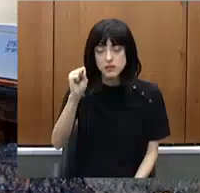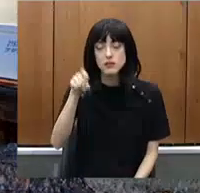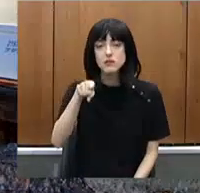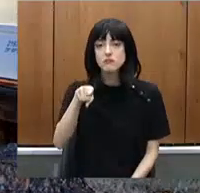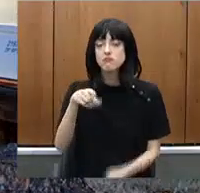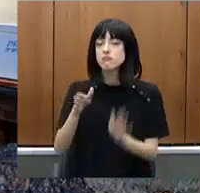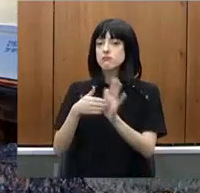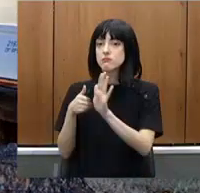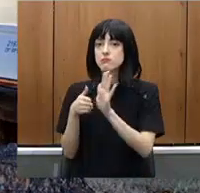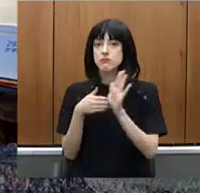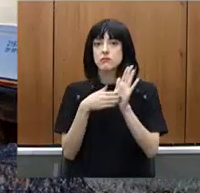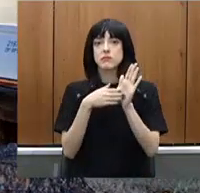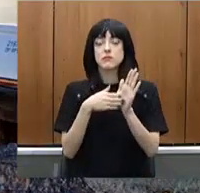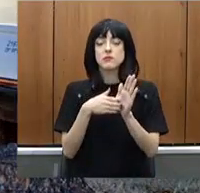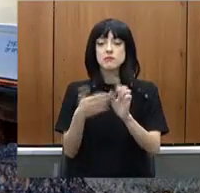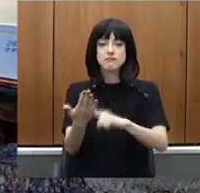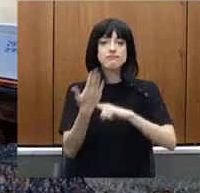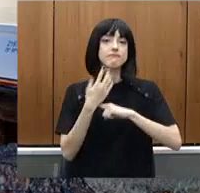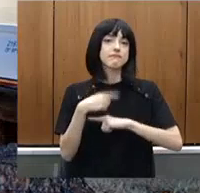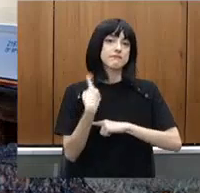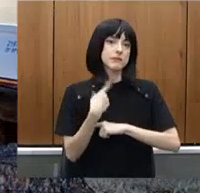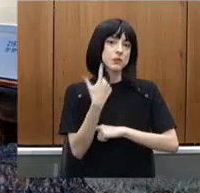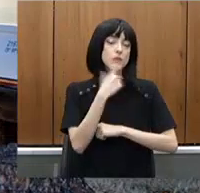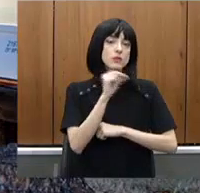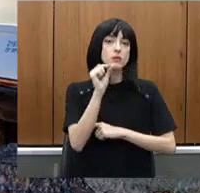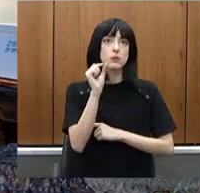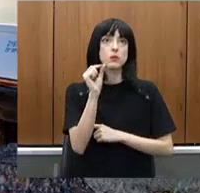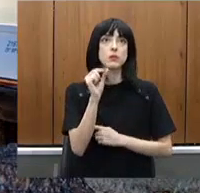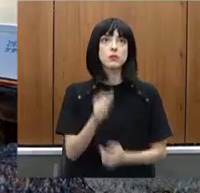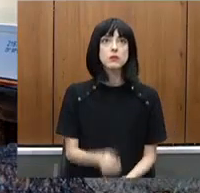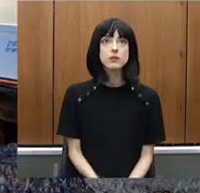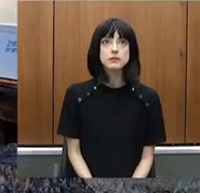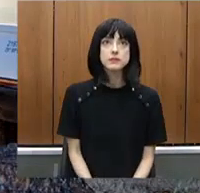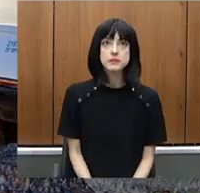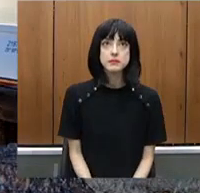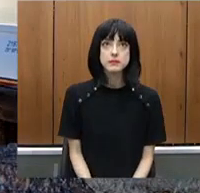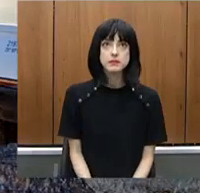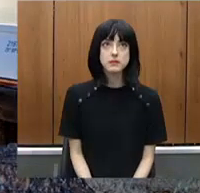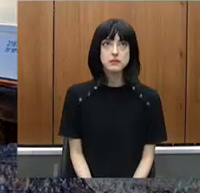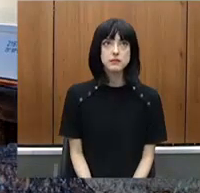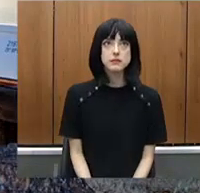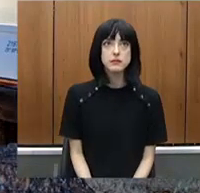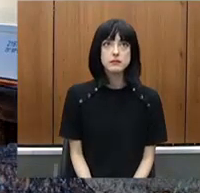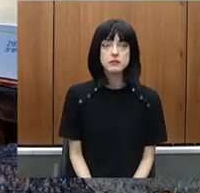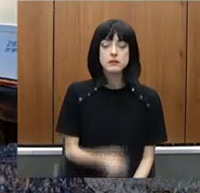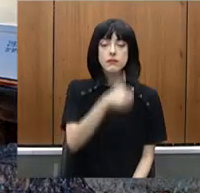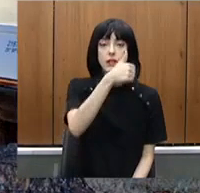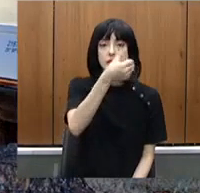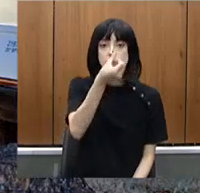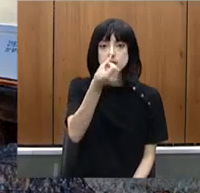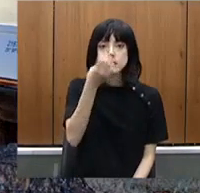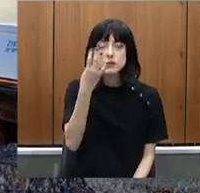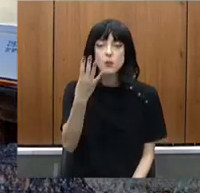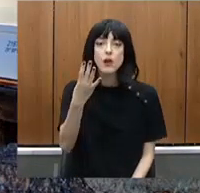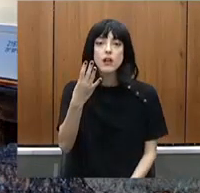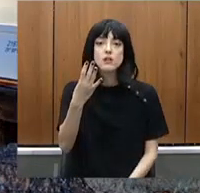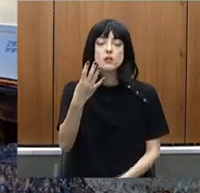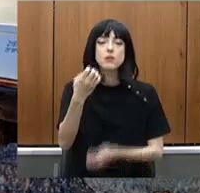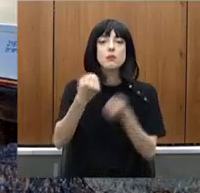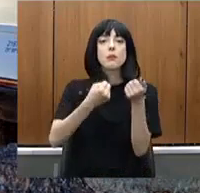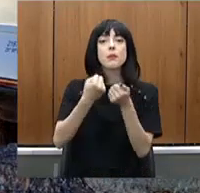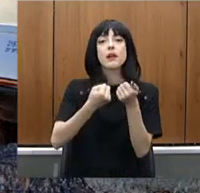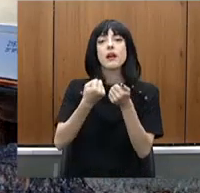para a cidade de médio pequeno porte e no interior em alguns locais até a viatura 4 por 4 é difícil de